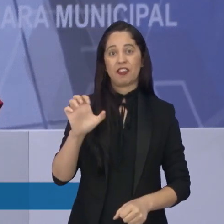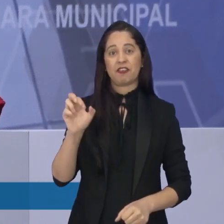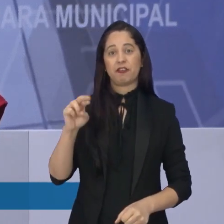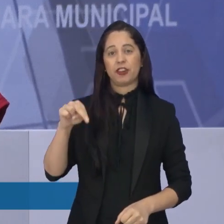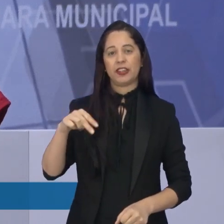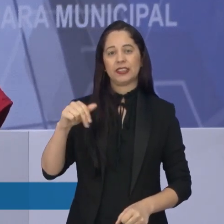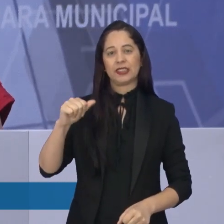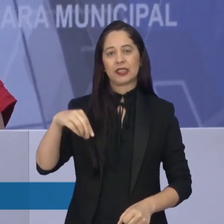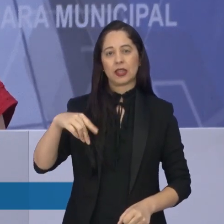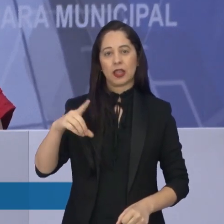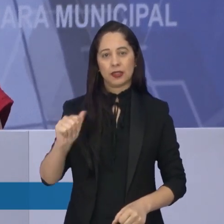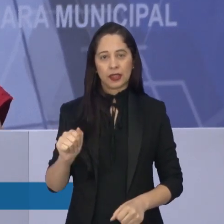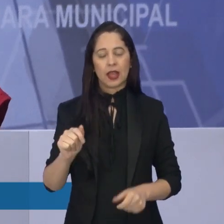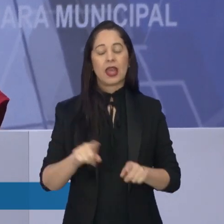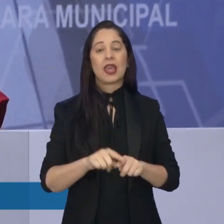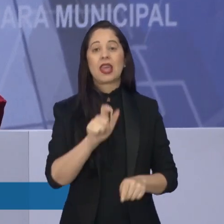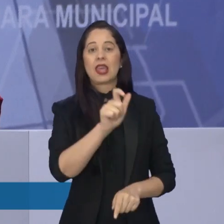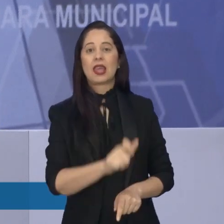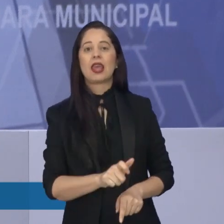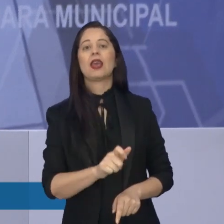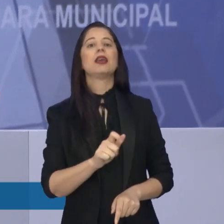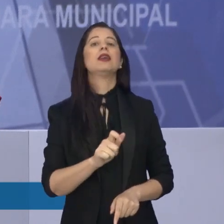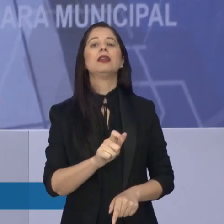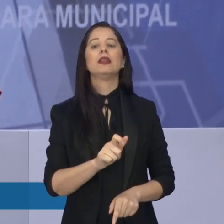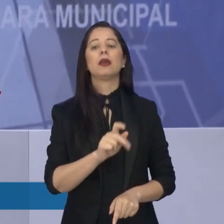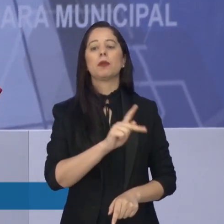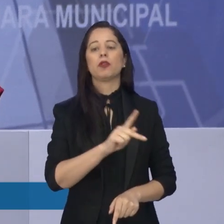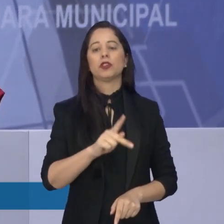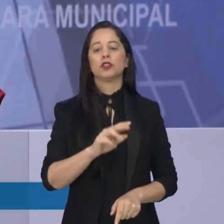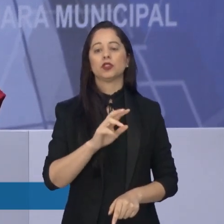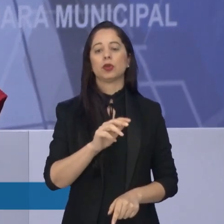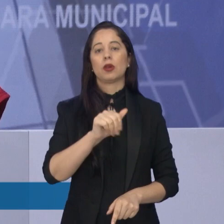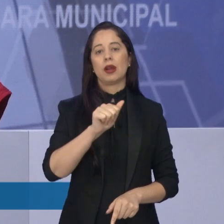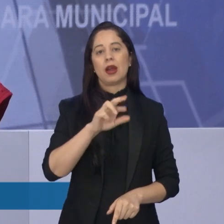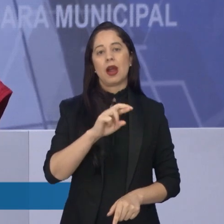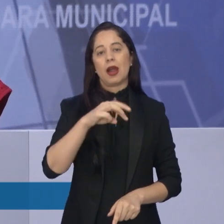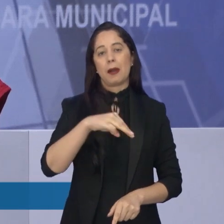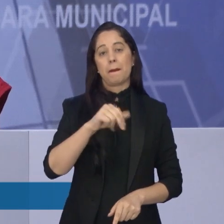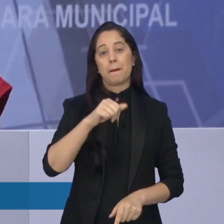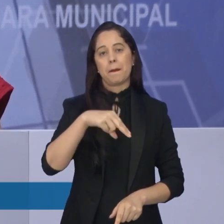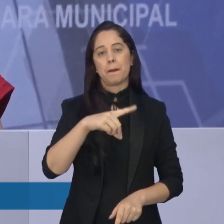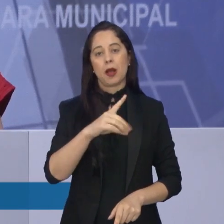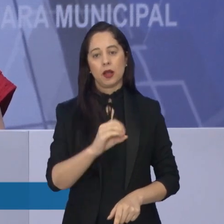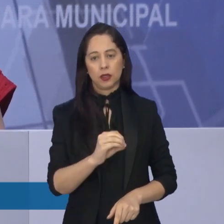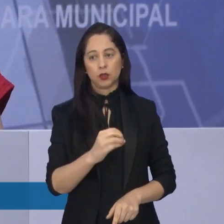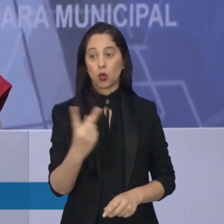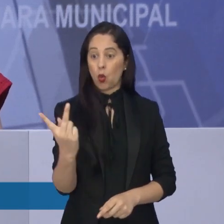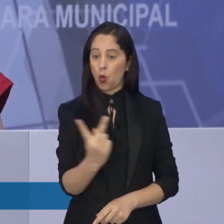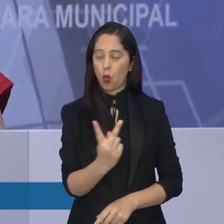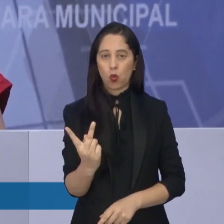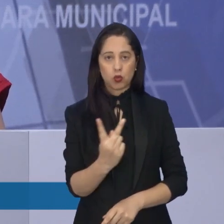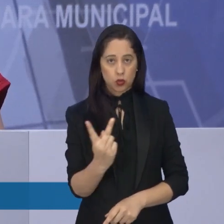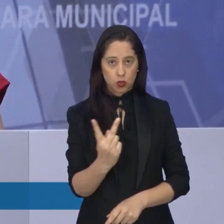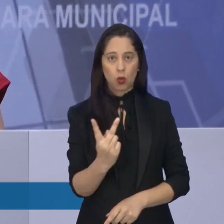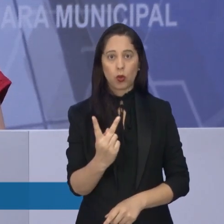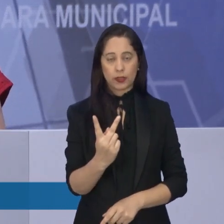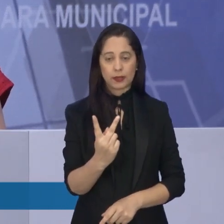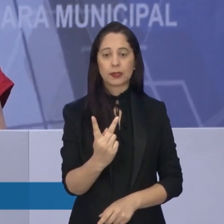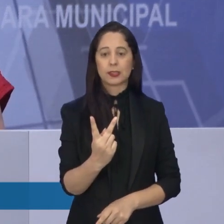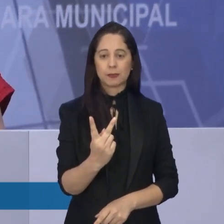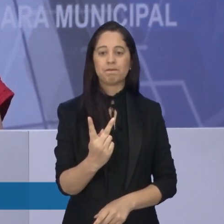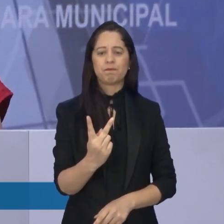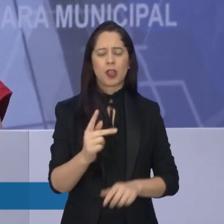o professor Armando Zeferino Milione fazem parte desse grupo de pessoas